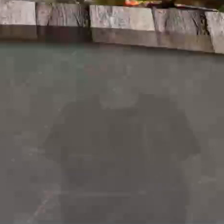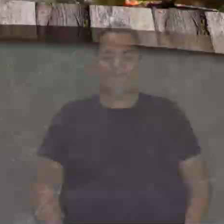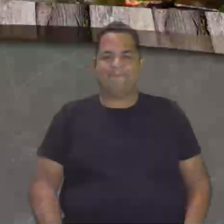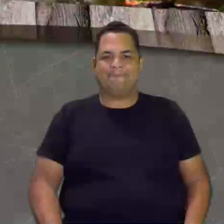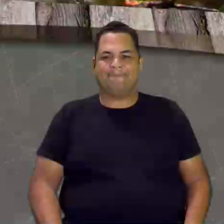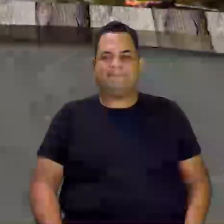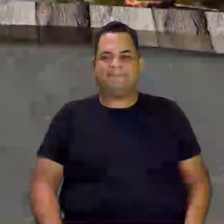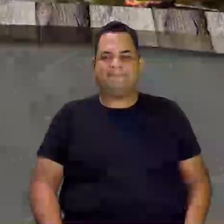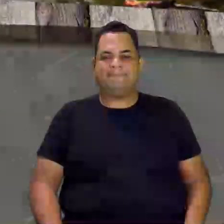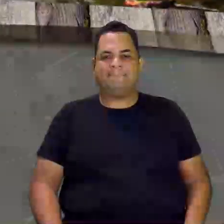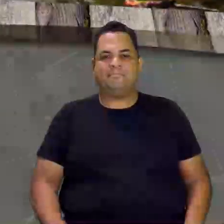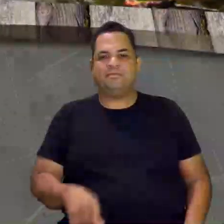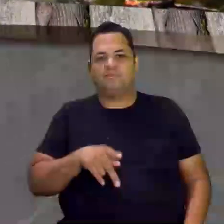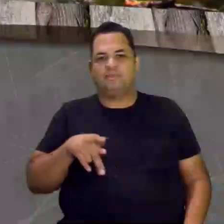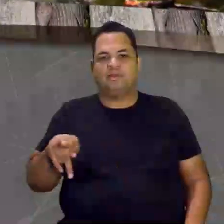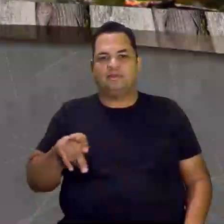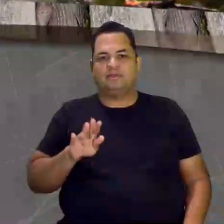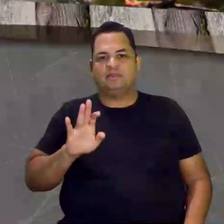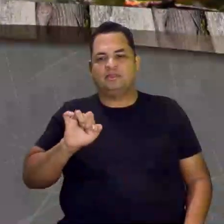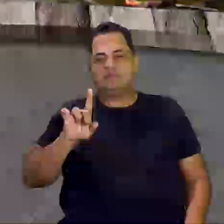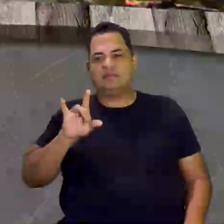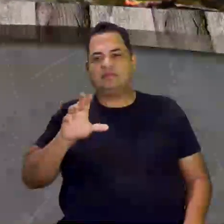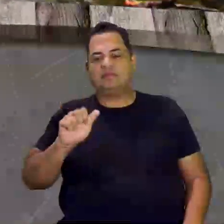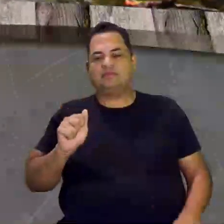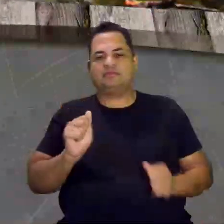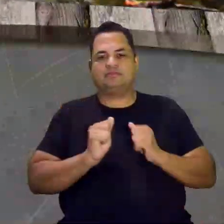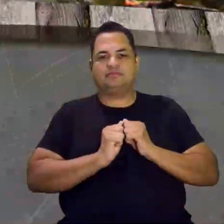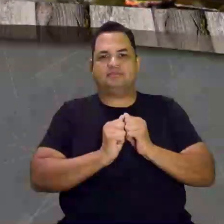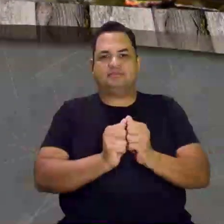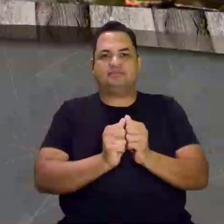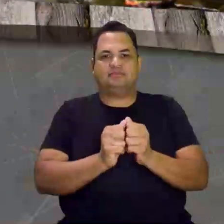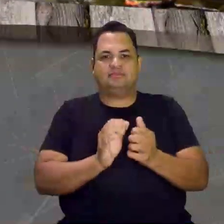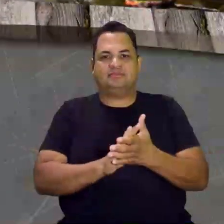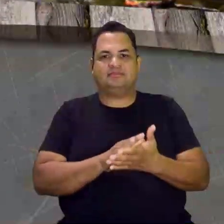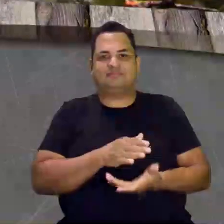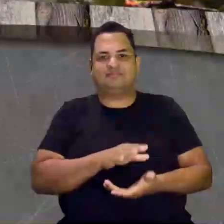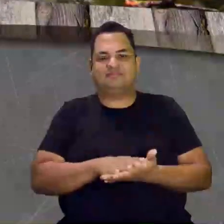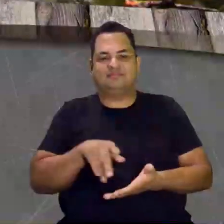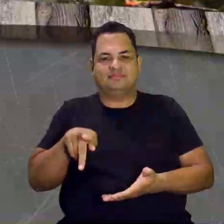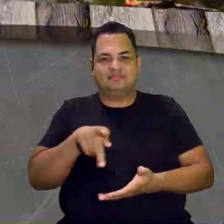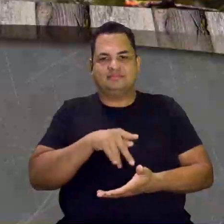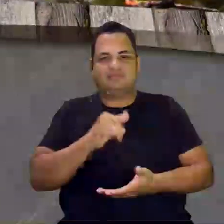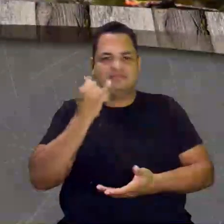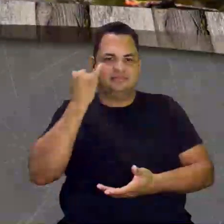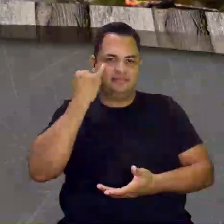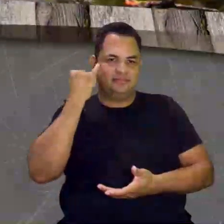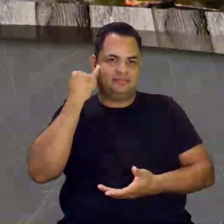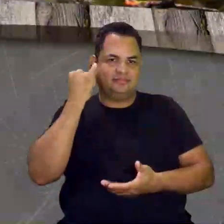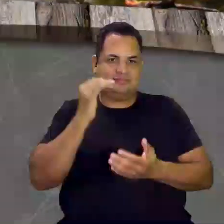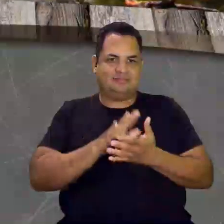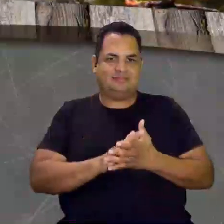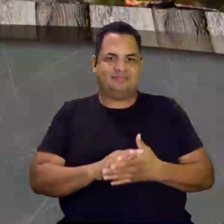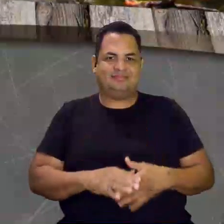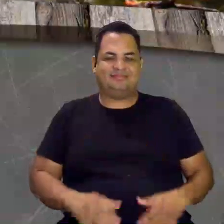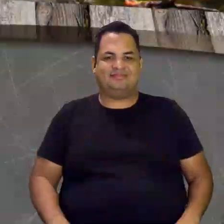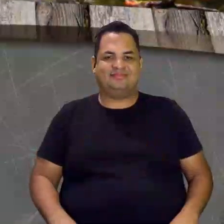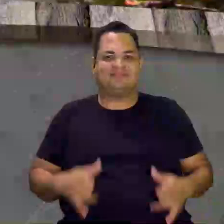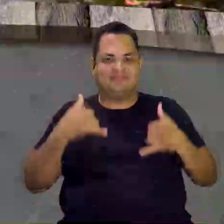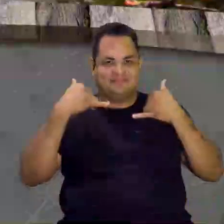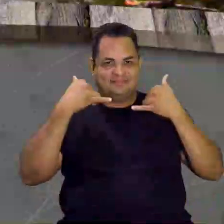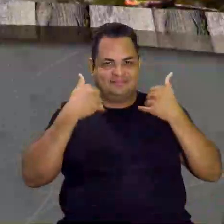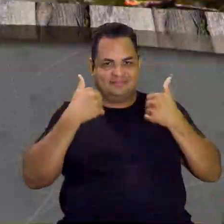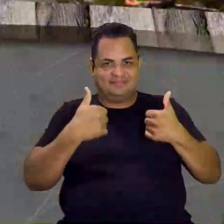Fala galera, professor Otávio está aqui com vocês juntamente com o nosso professor Sâmio. Dá um alô, Sâmio, pra